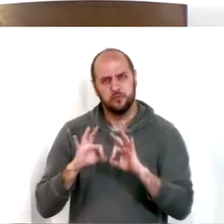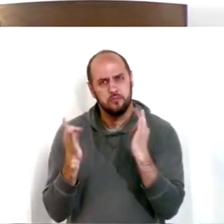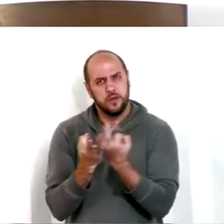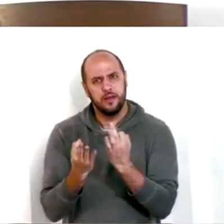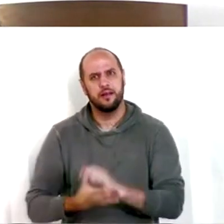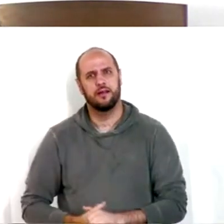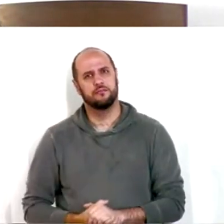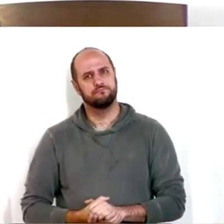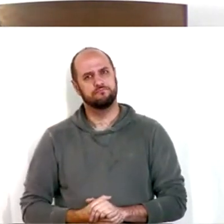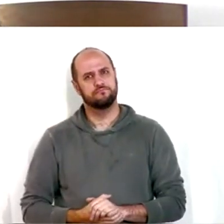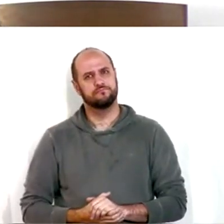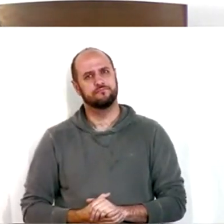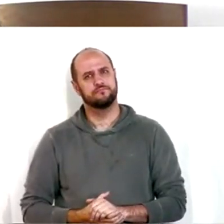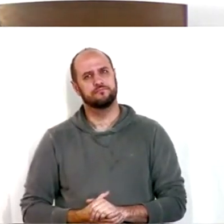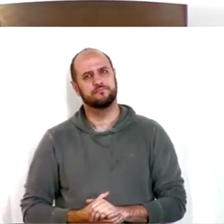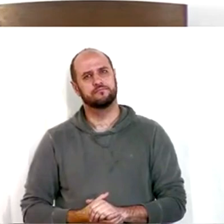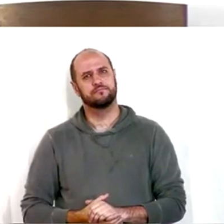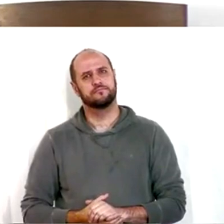família.